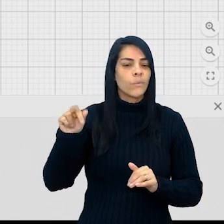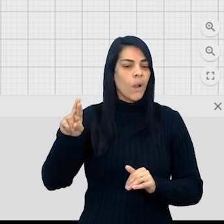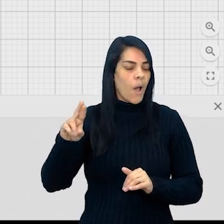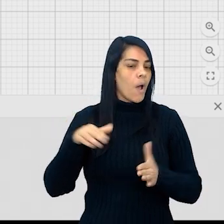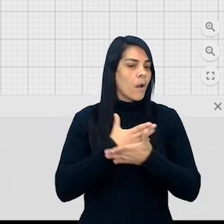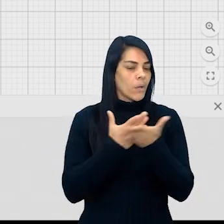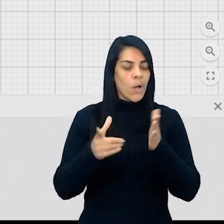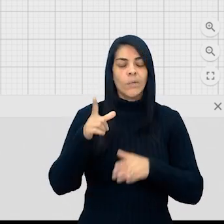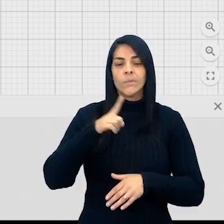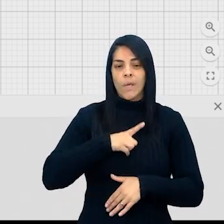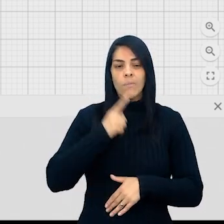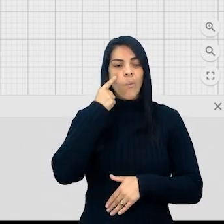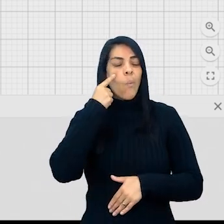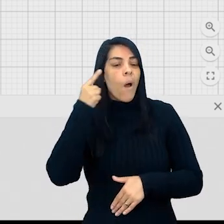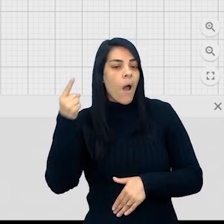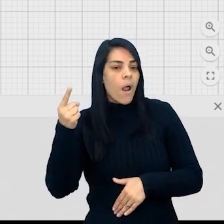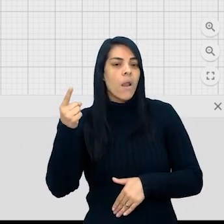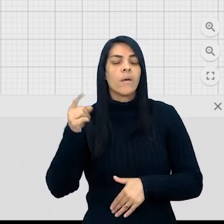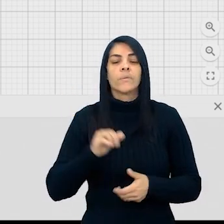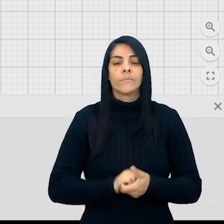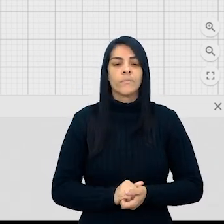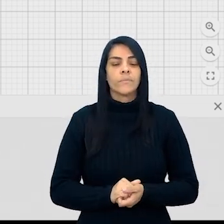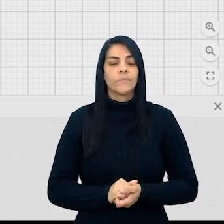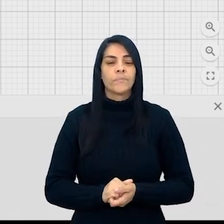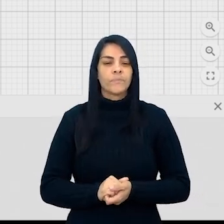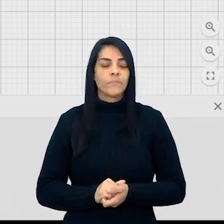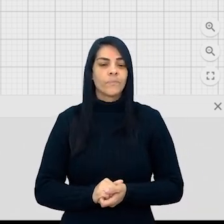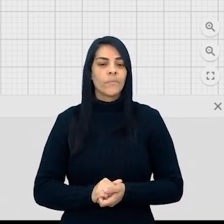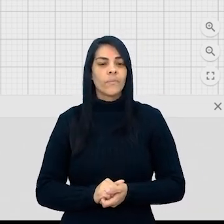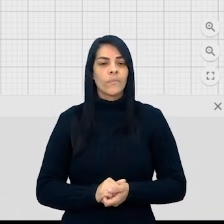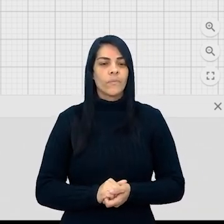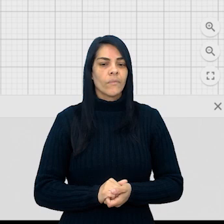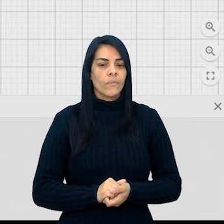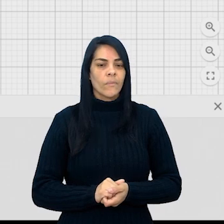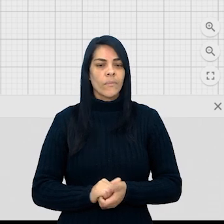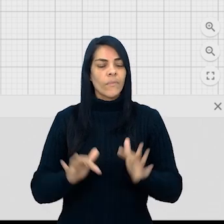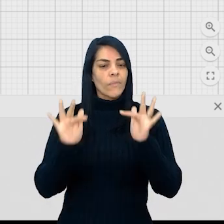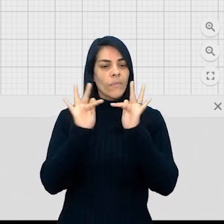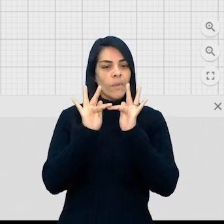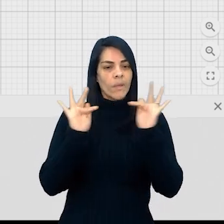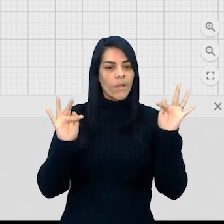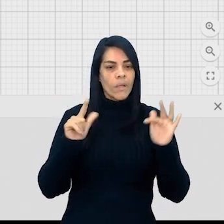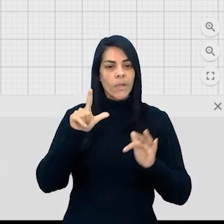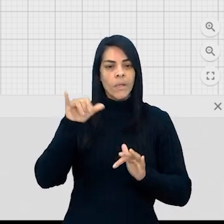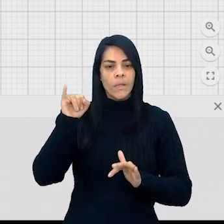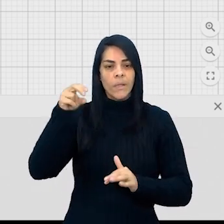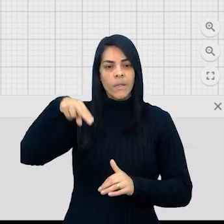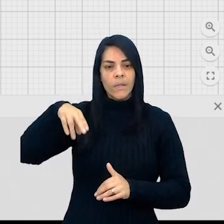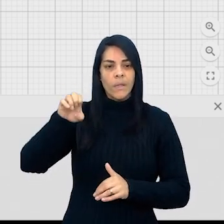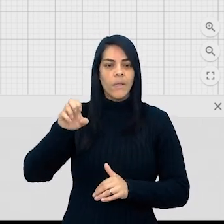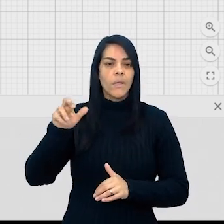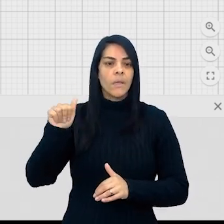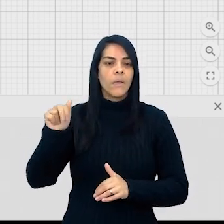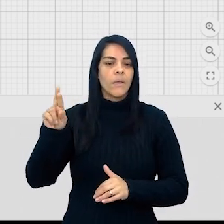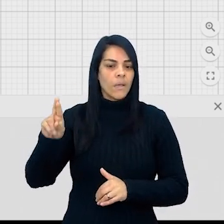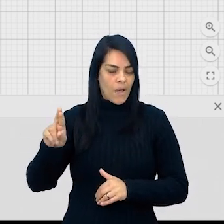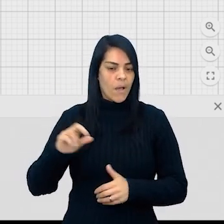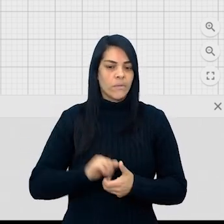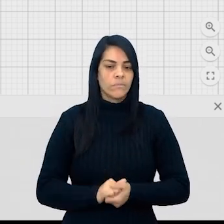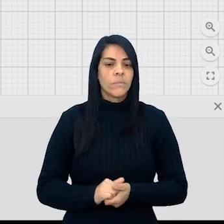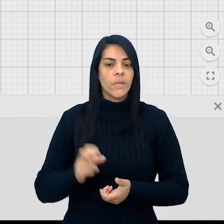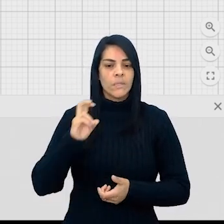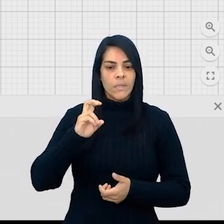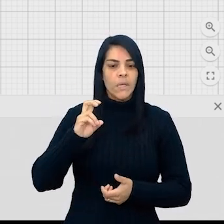na tela, e eu vou colocar no GeoGebra para facilitar, é a função linear f de x igual a 5x